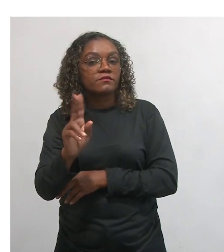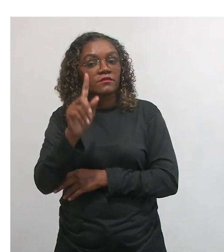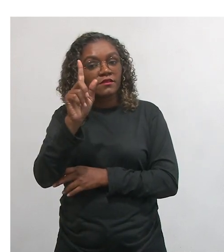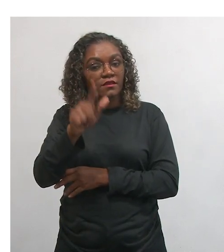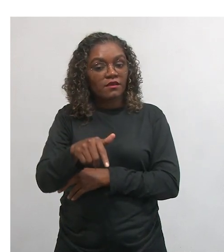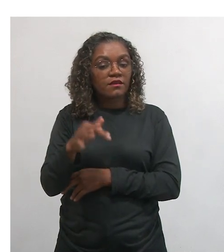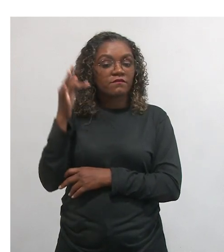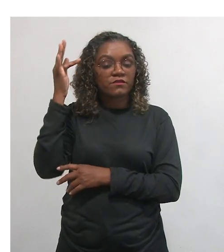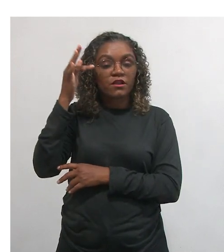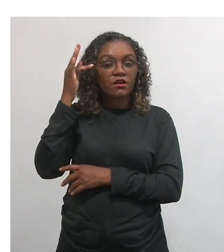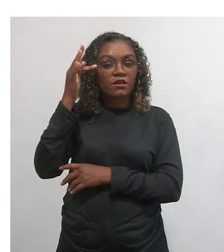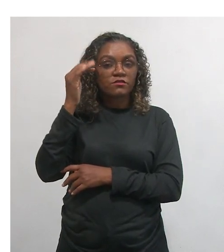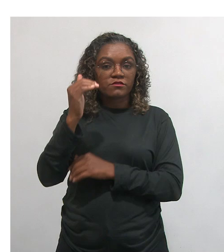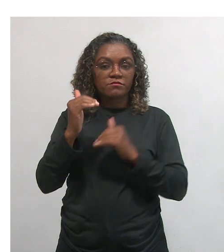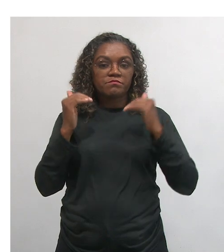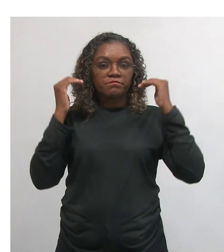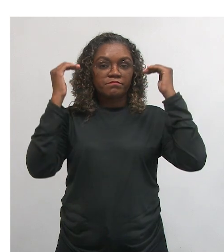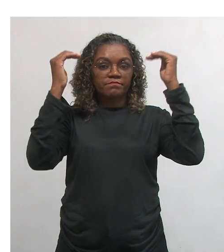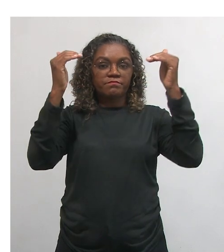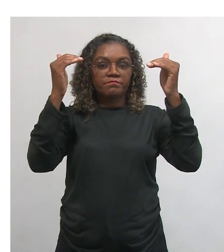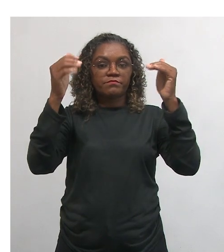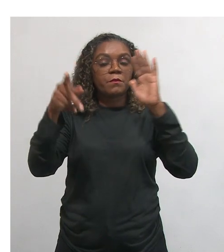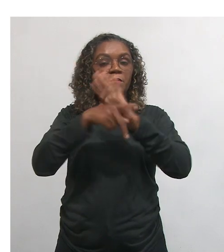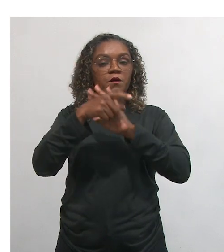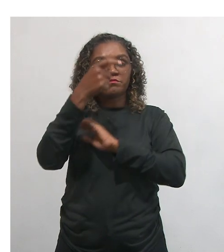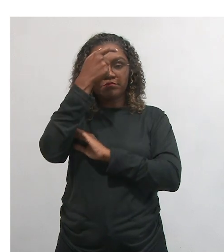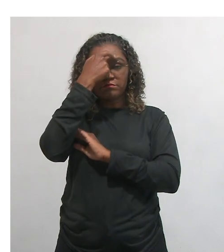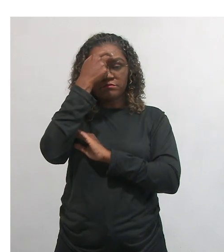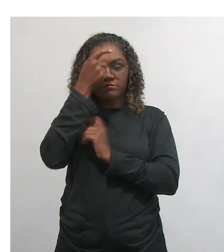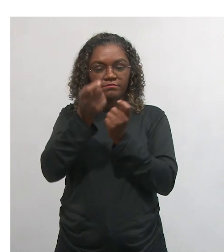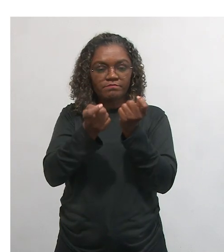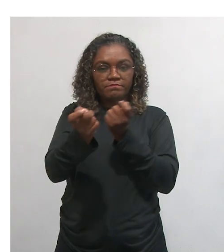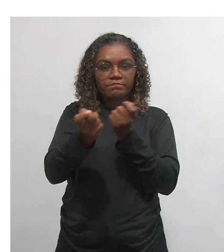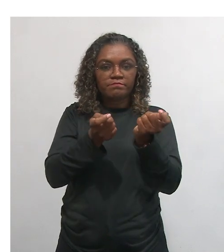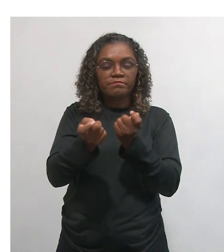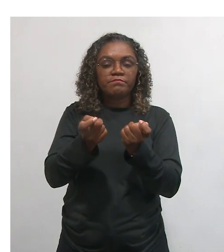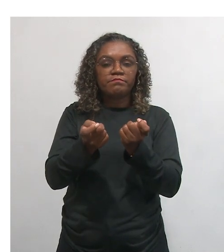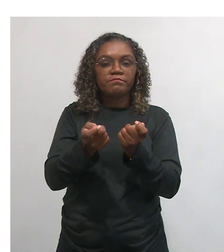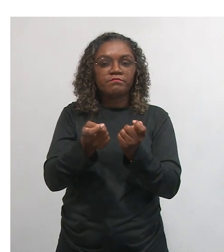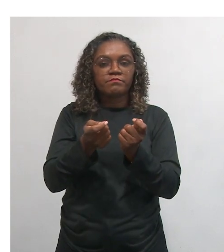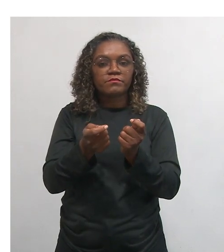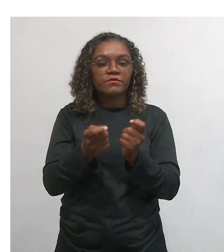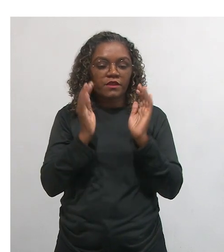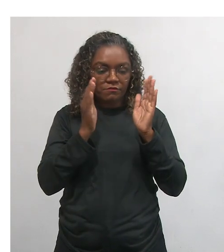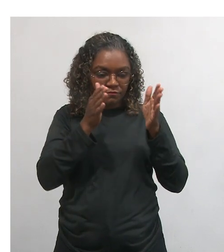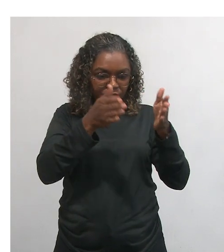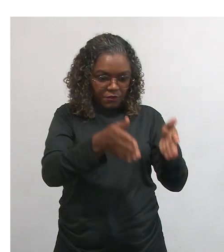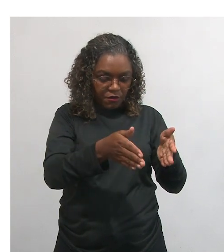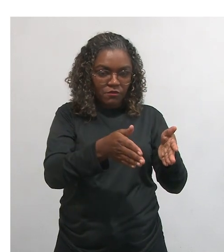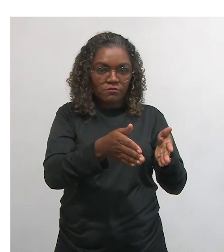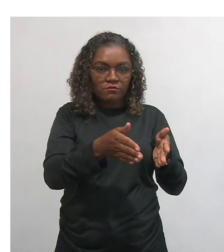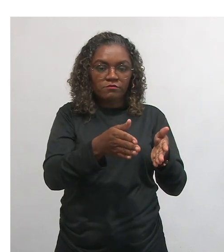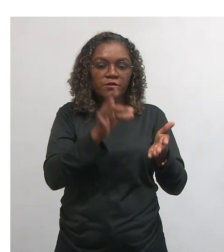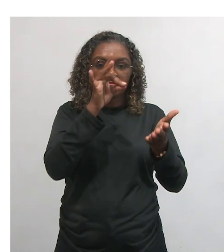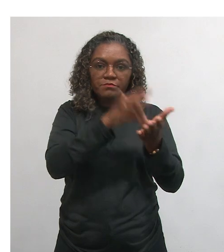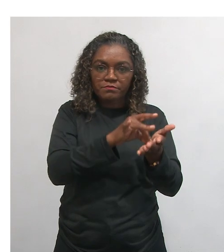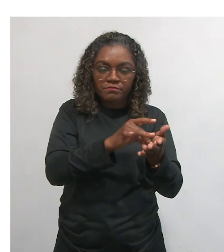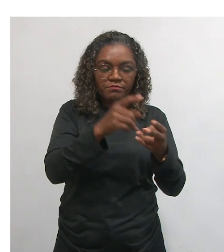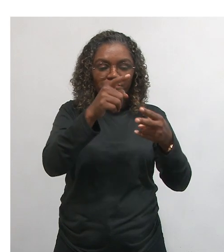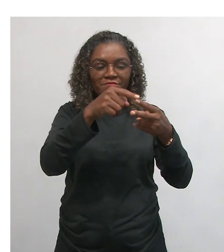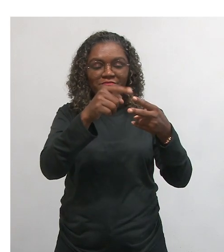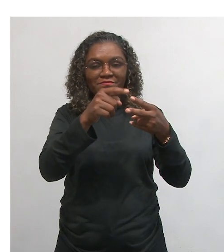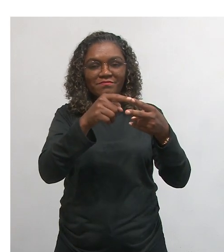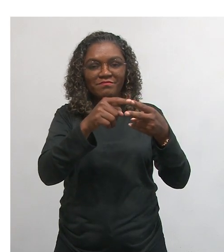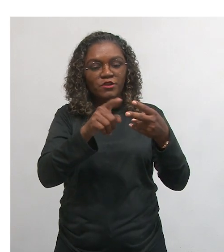é justamente o filósofo rei, aqueles que dominam a razão. Então, esses estão focados nas